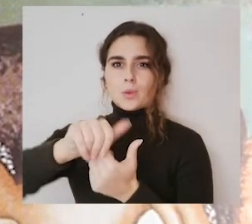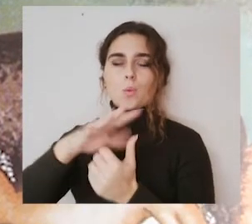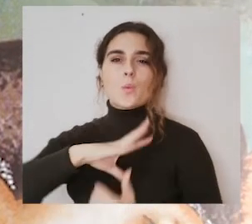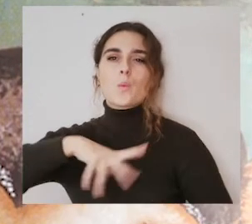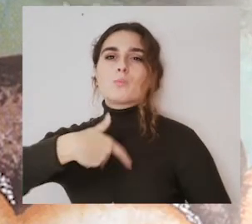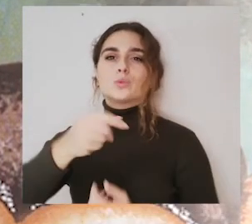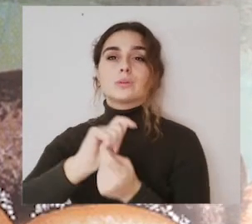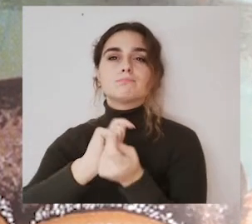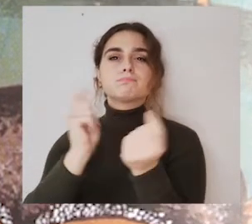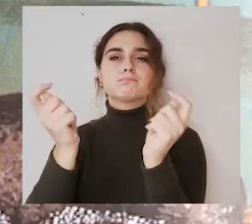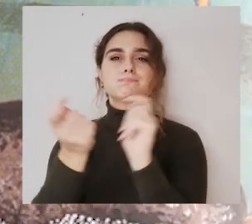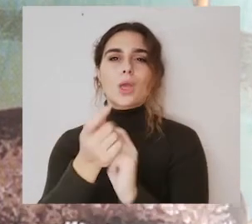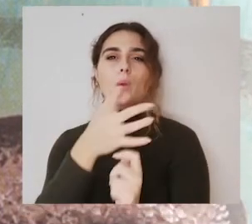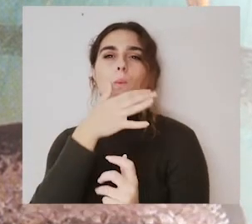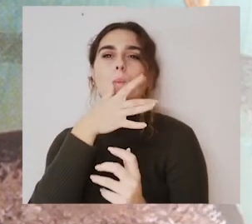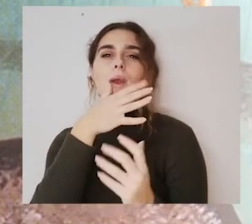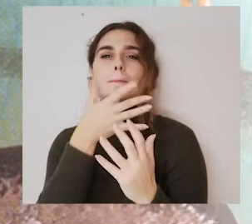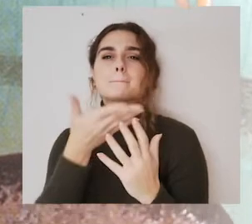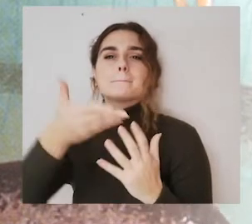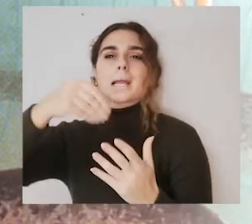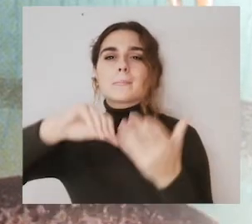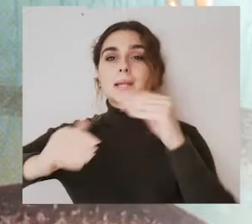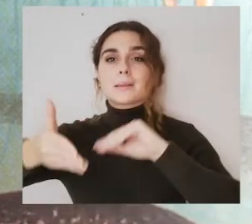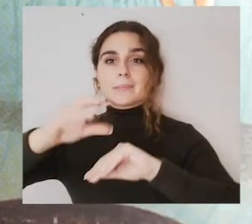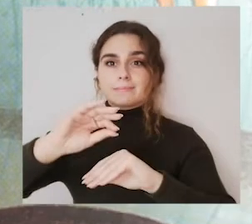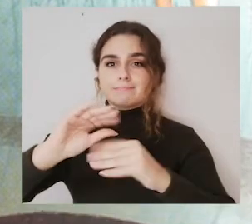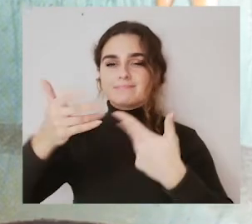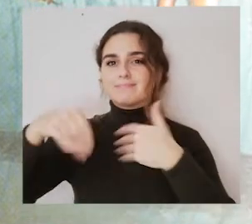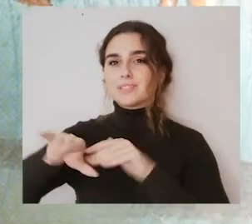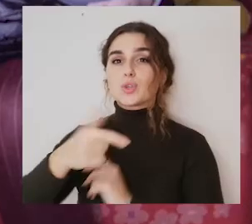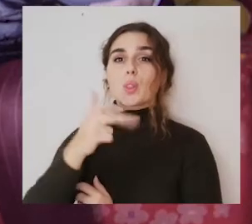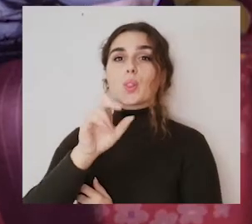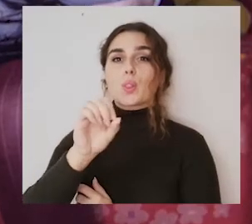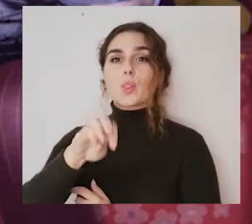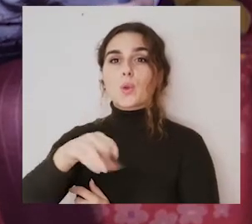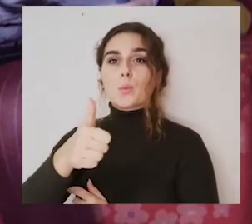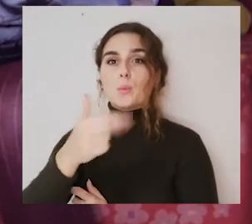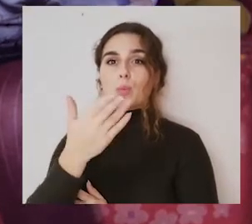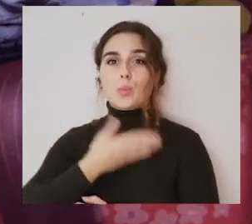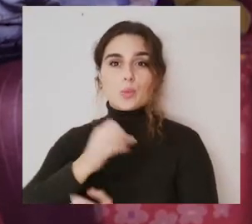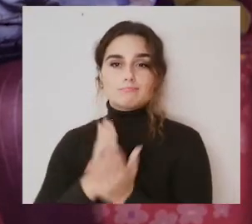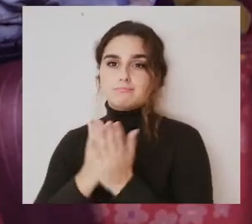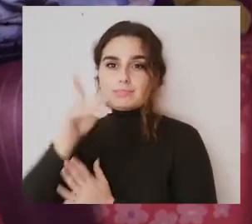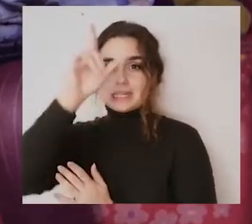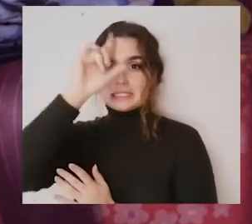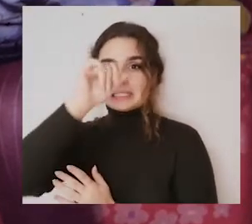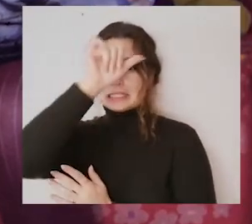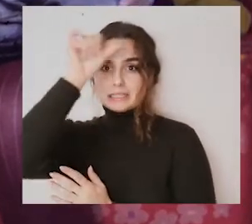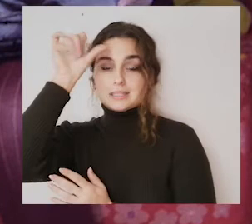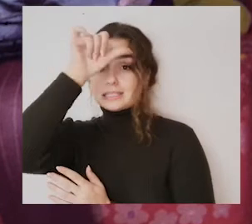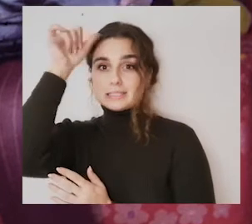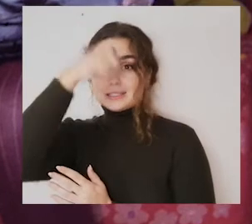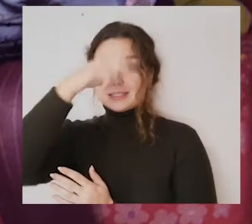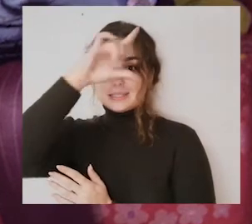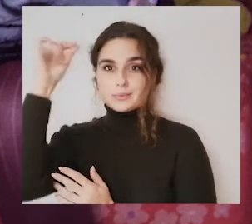mundo passou a ser mais colorido, embora o trombudo continuasse muito cinzento. Chegaram à savana muitas